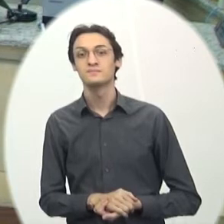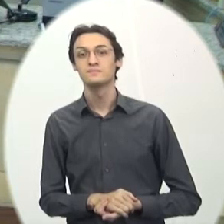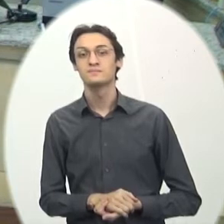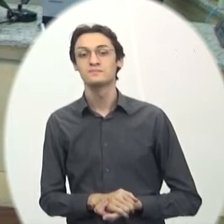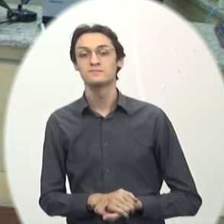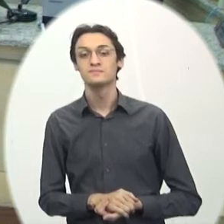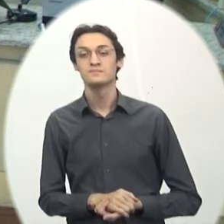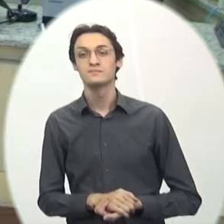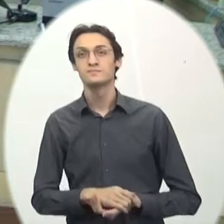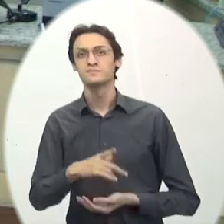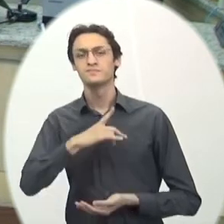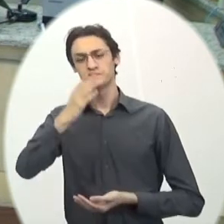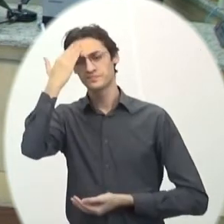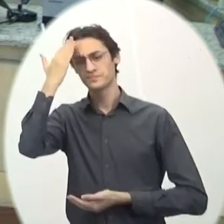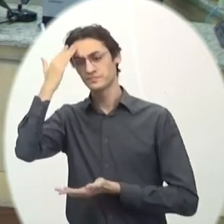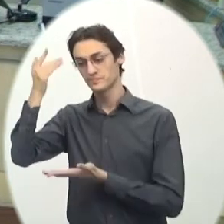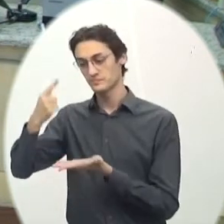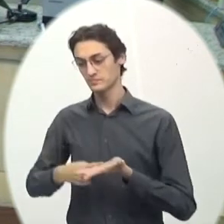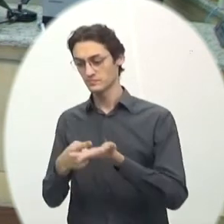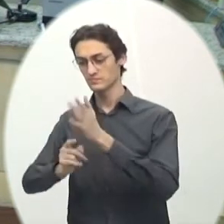dessa licitação?